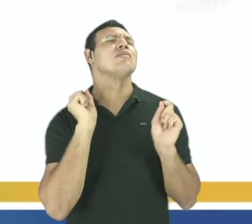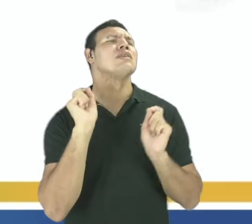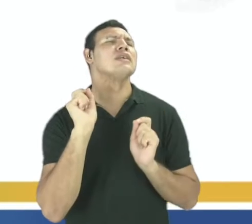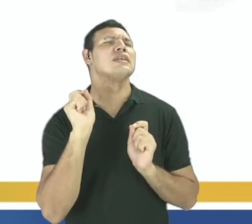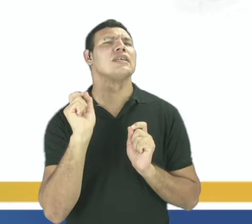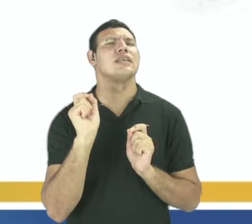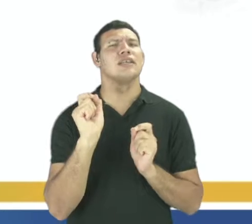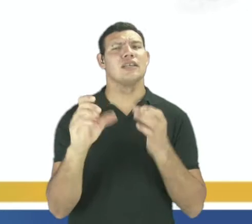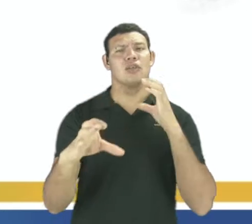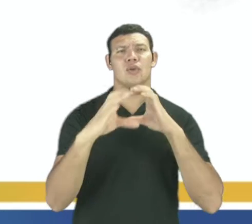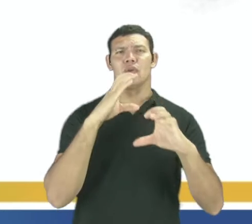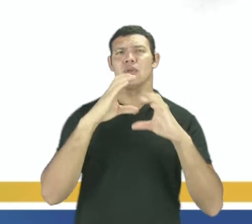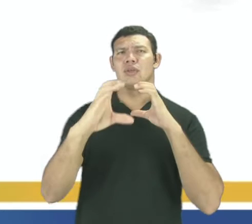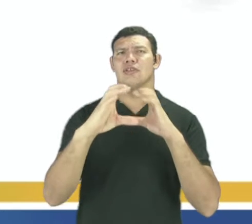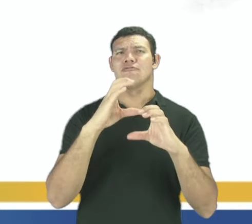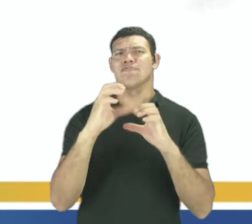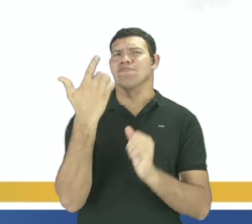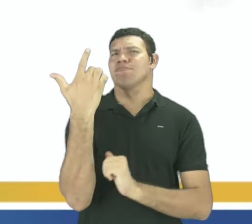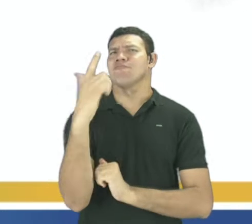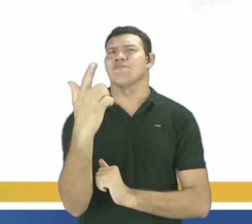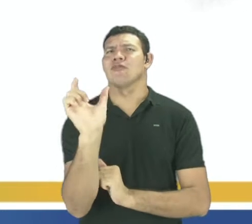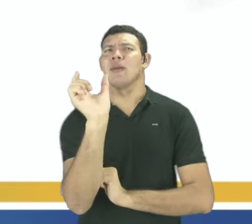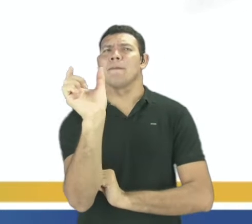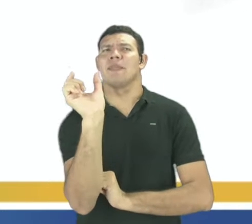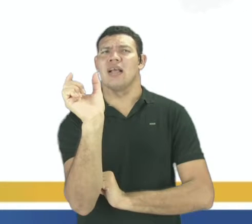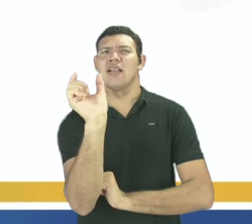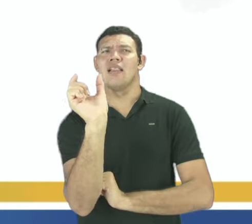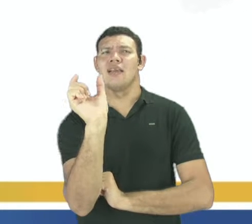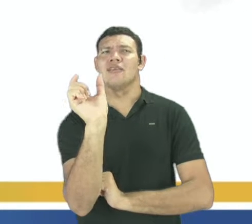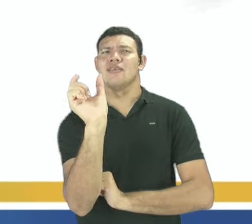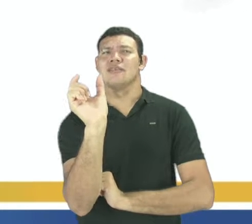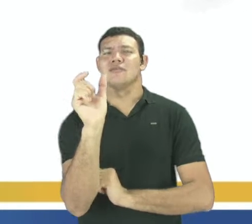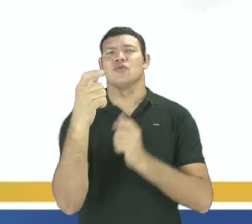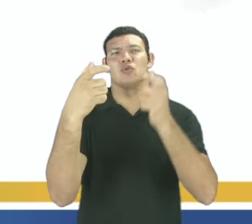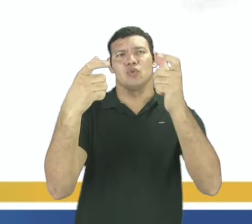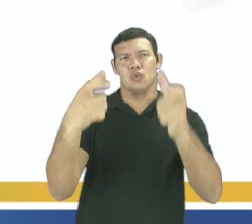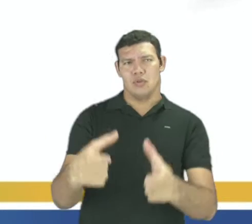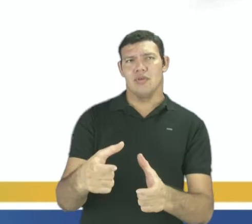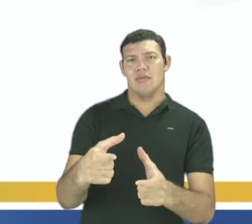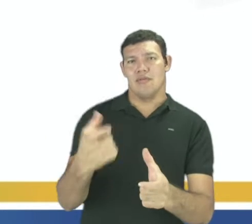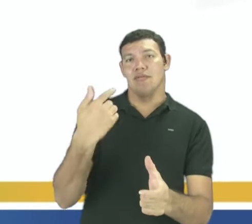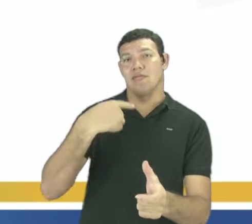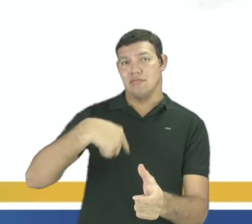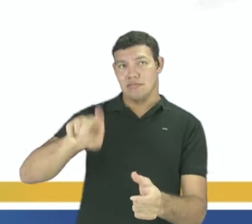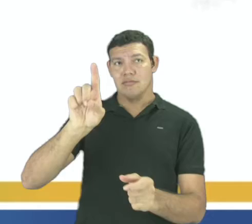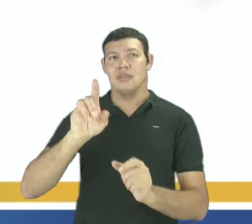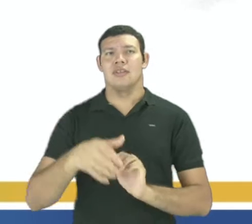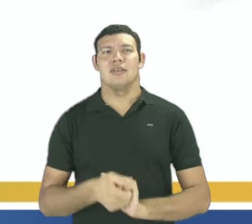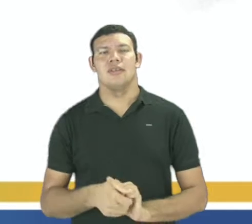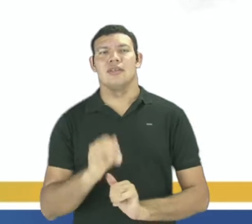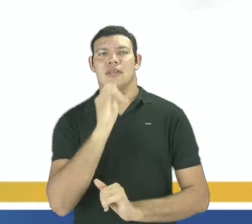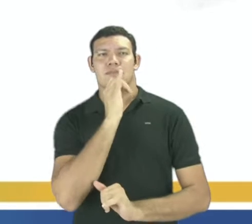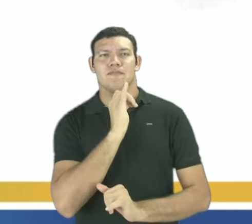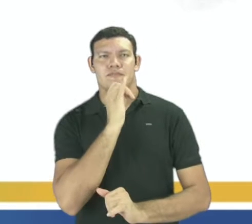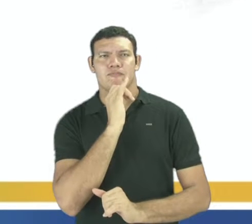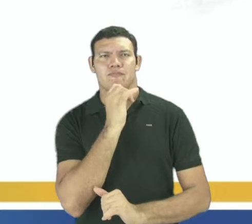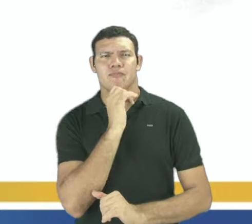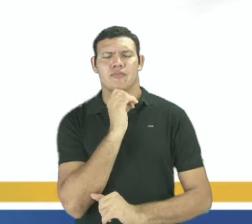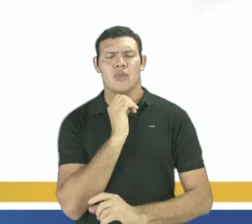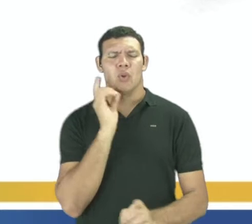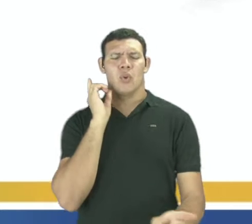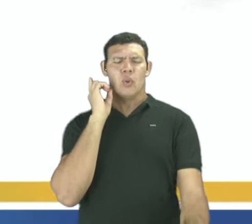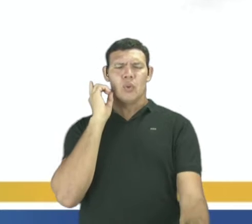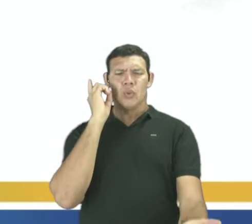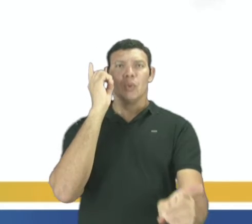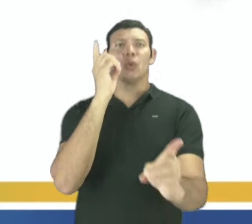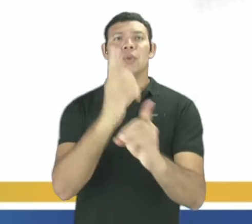exemplo, onde achou esse dinheiro, Carlos? Perguntou Maria, curiosa. Na rua perto